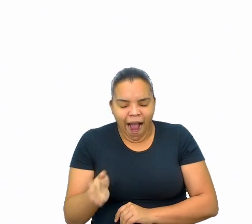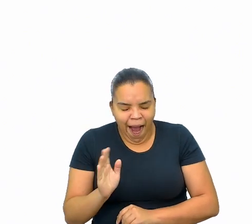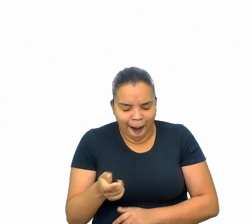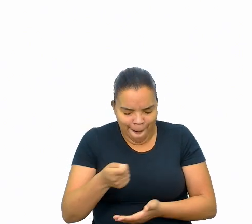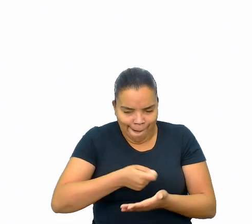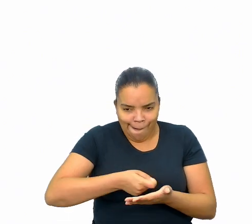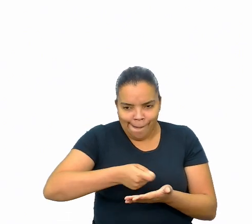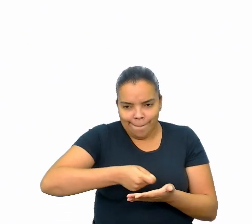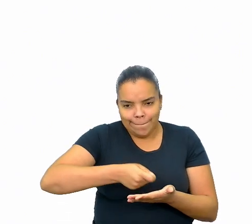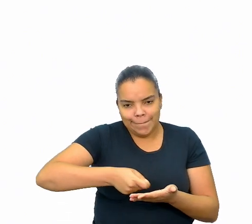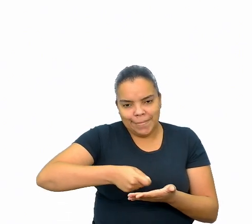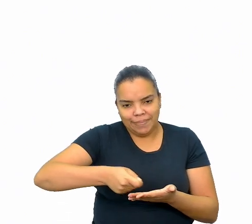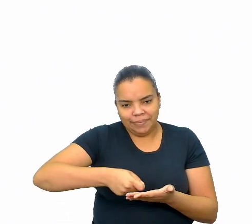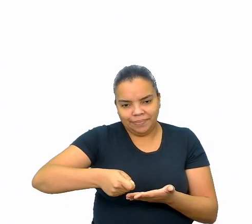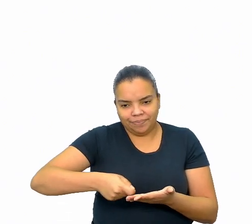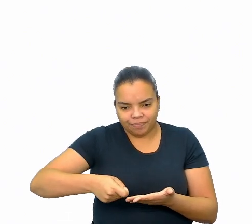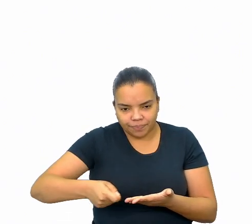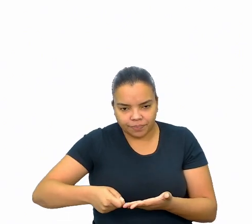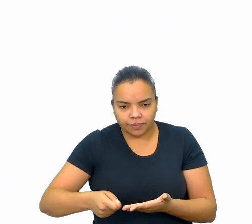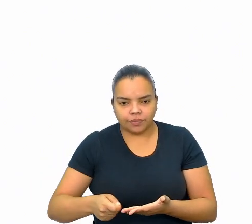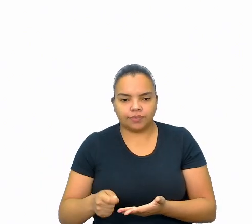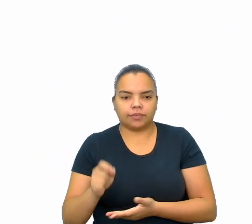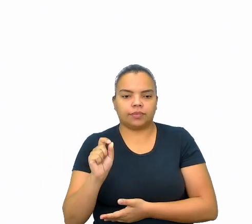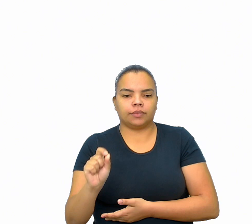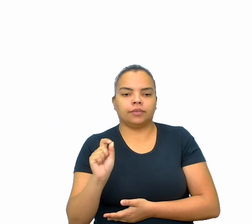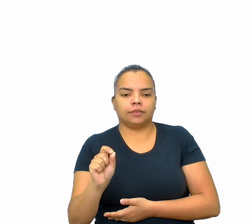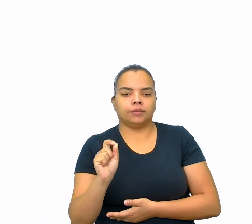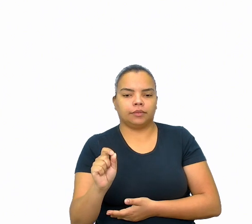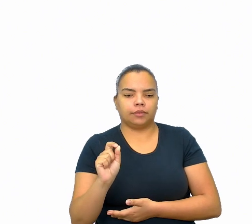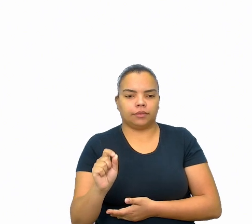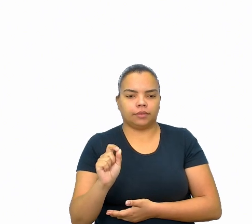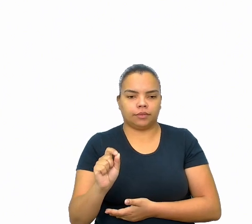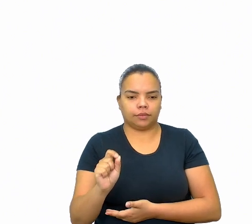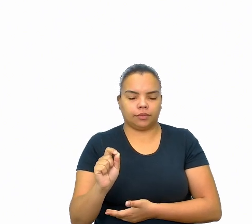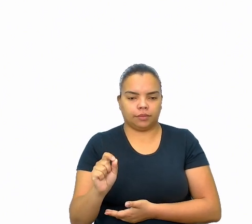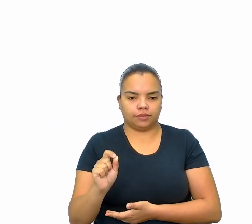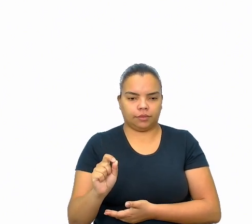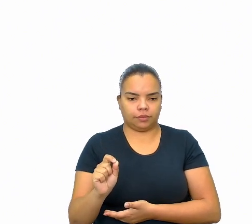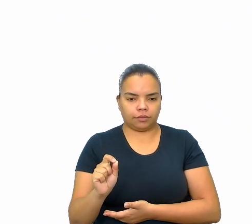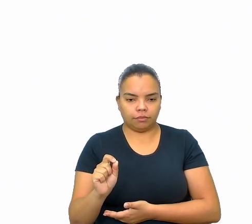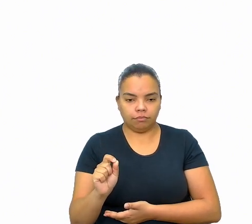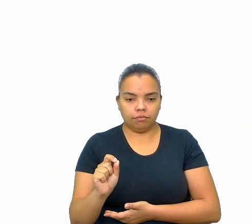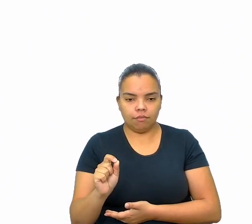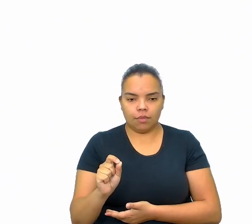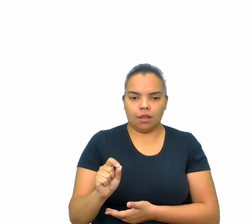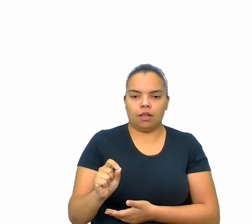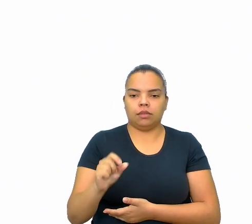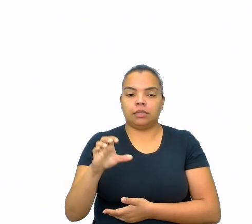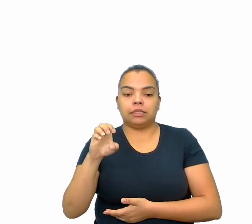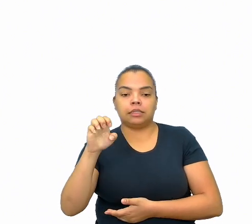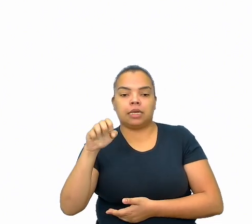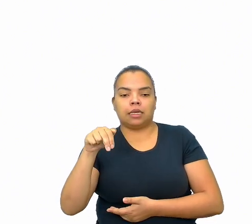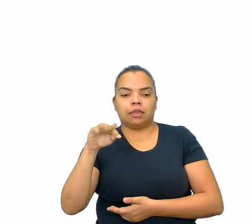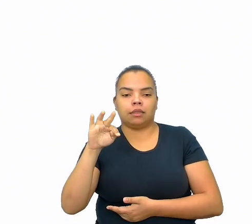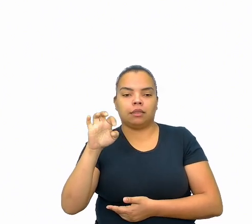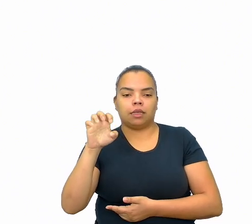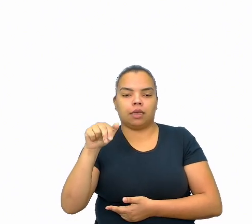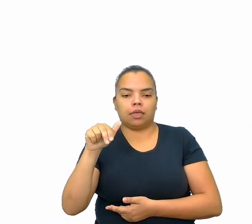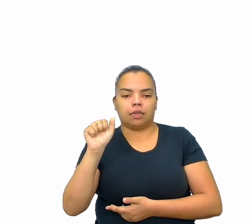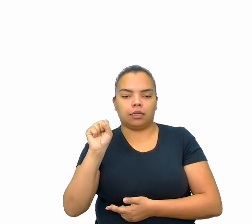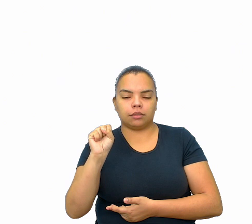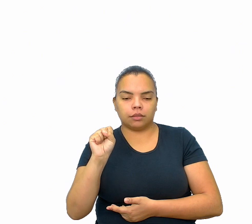aí convencionalmente os algarismos que correspondem às centenas e às dezenas. Isso é bem interessante a gente